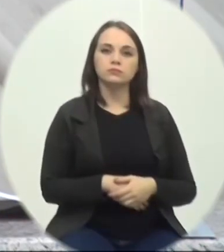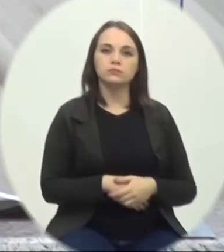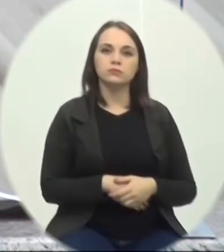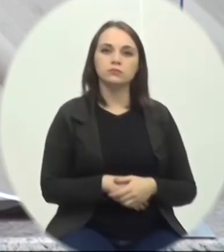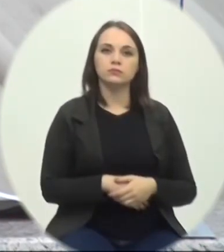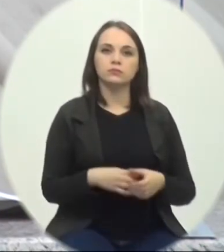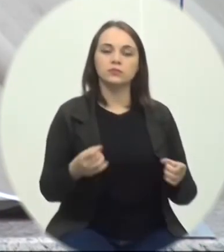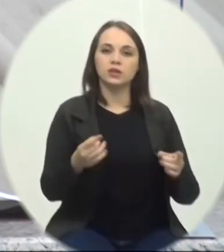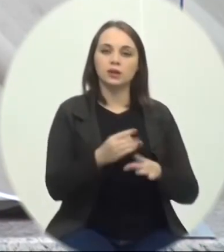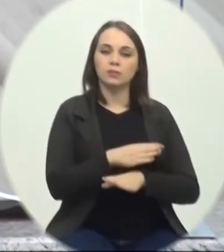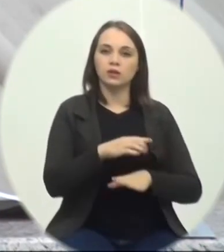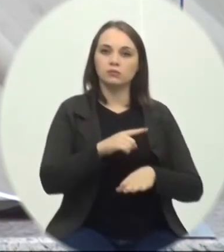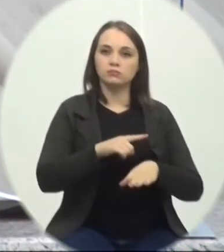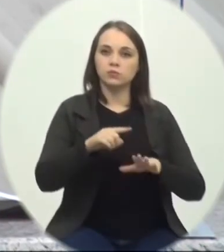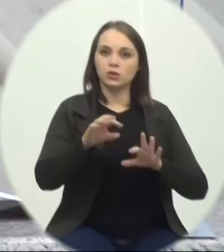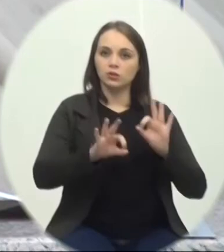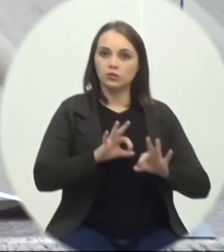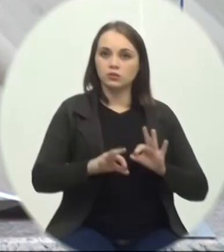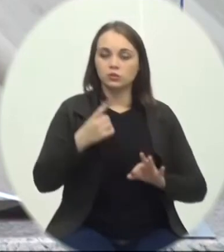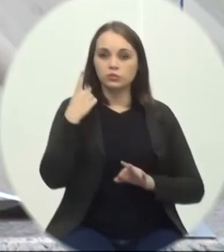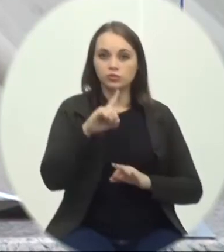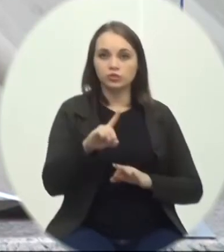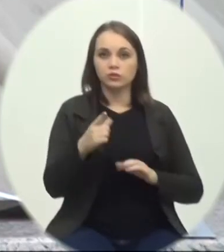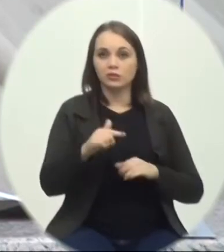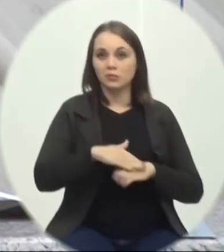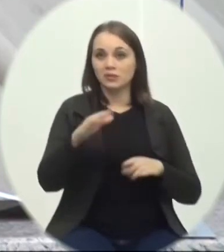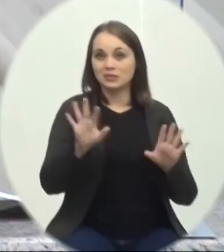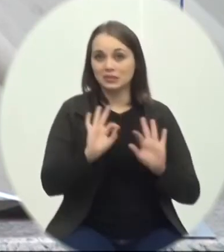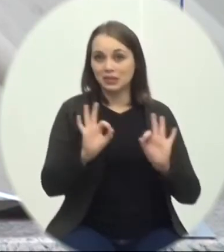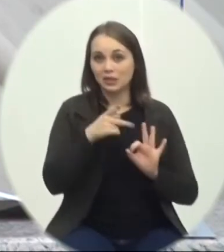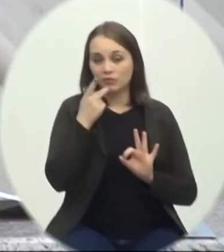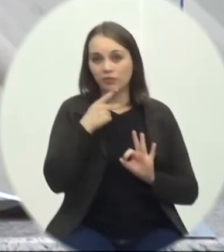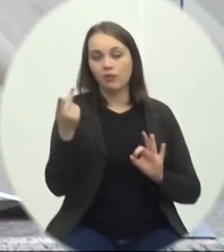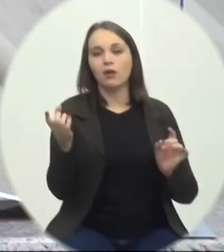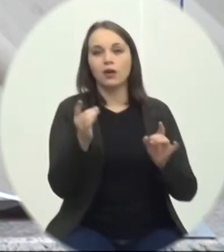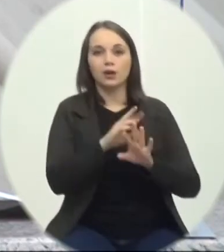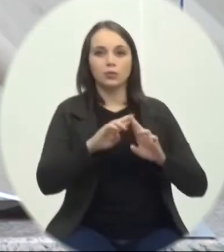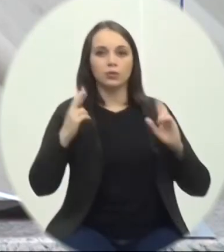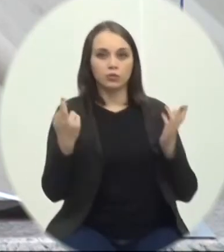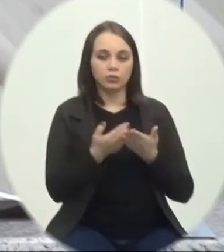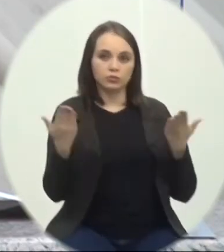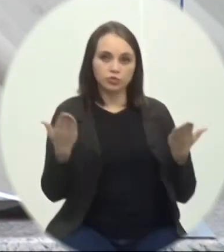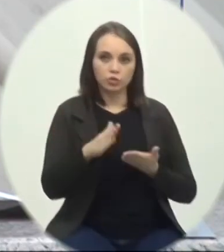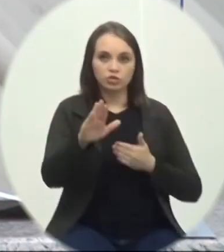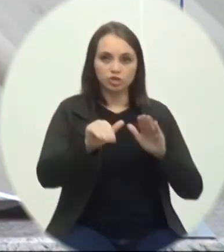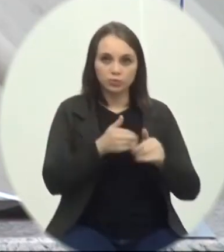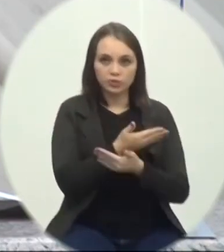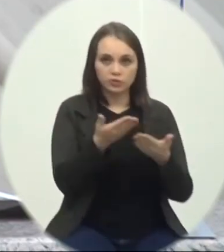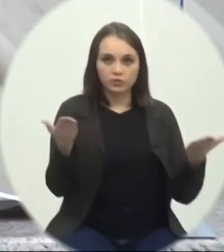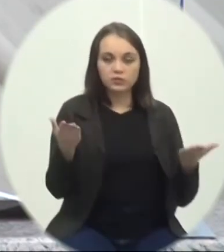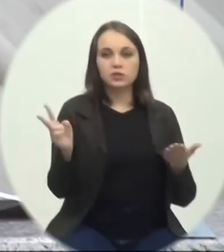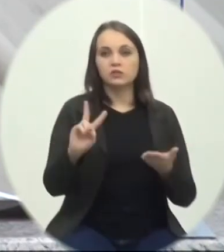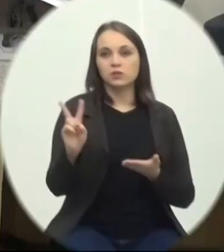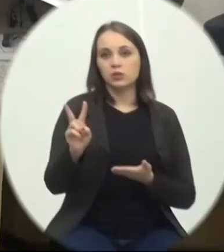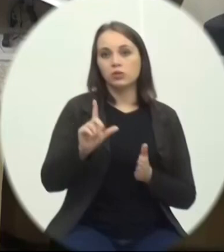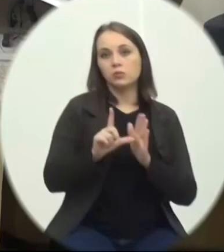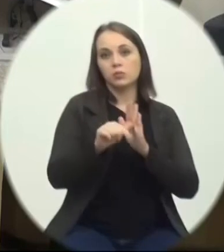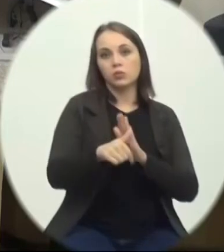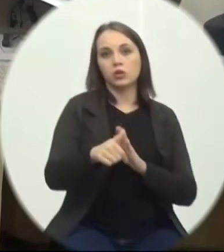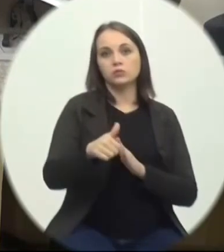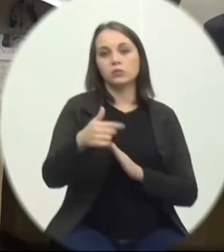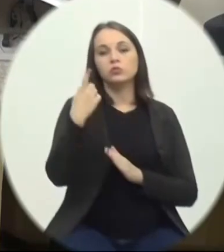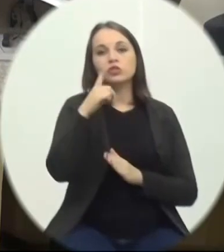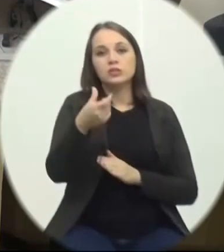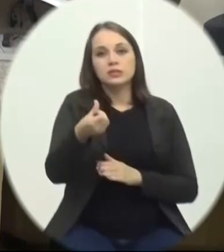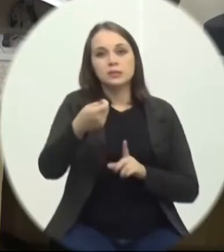terminado a hora do dia não havendo mais nada a tratar encerramos os trabalhos da presente sessão convocando os senhores vereadores para a próxima no dia 6 de abril segunda-feira em horário